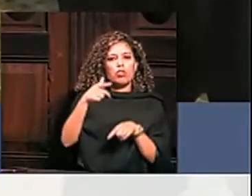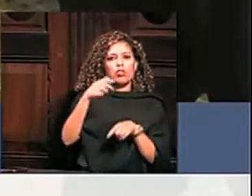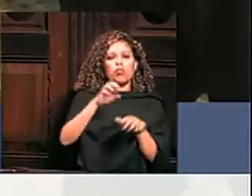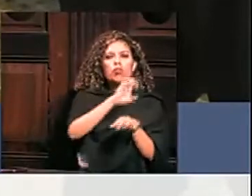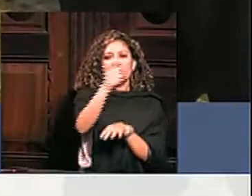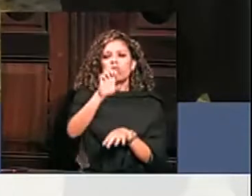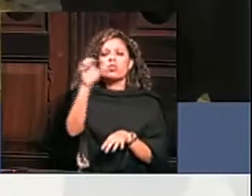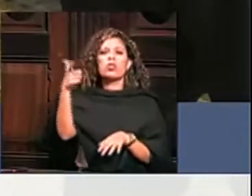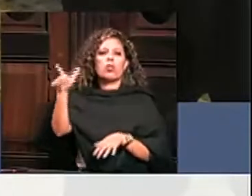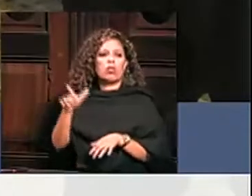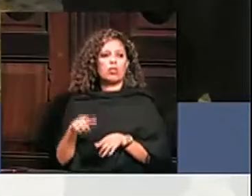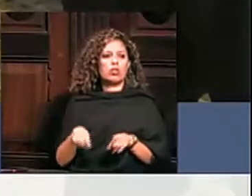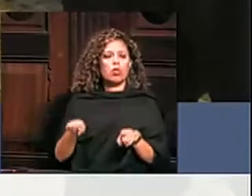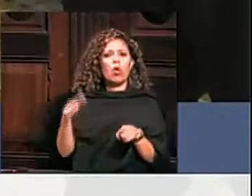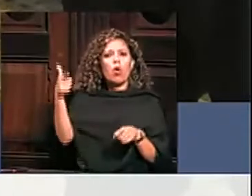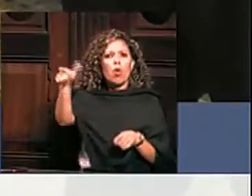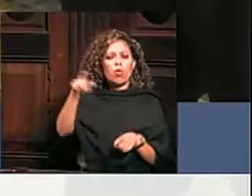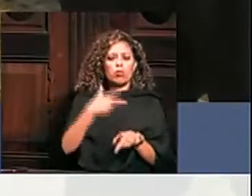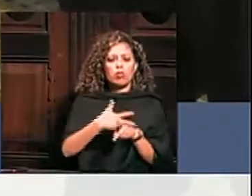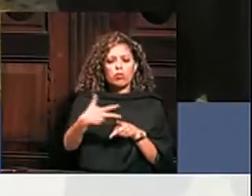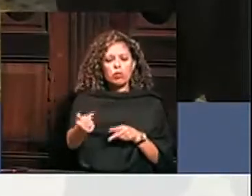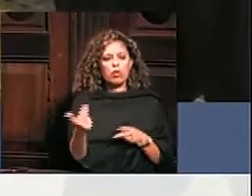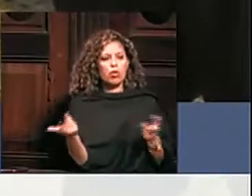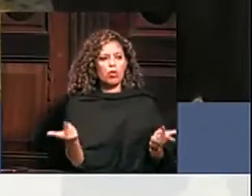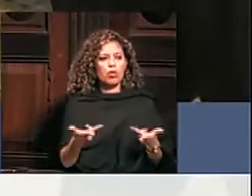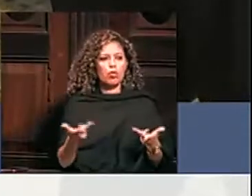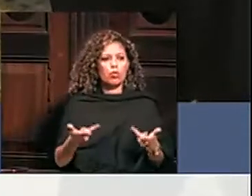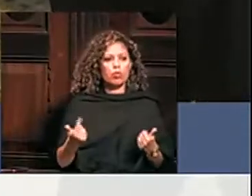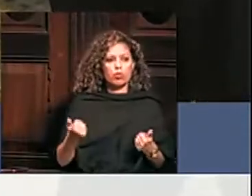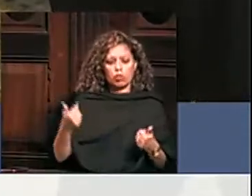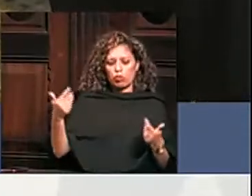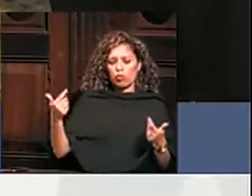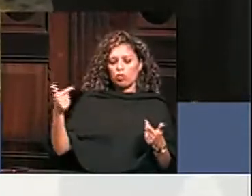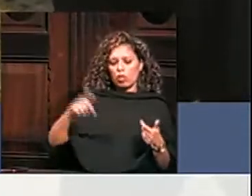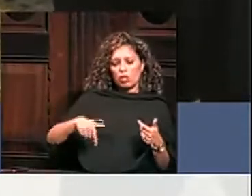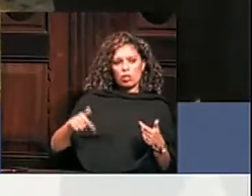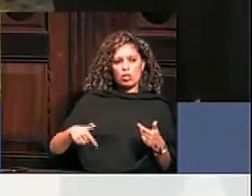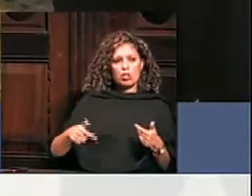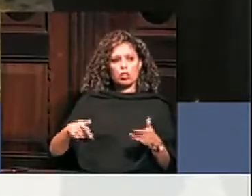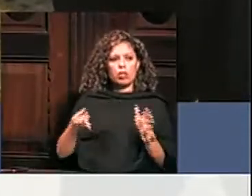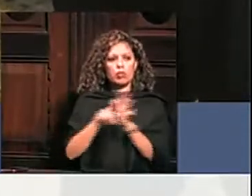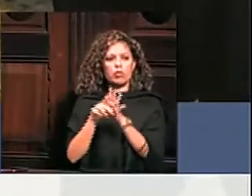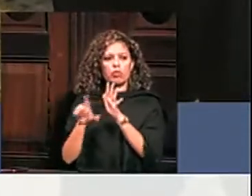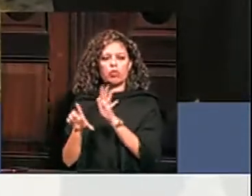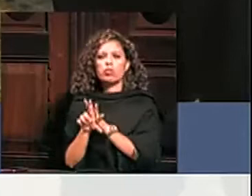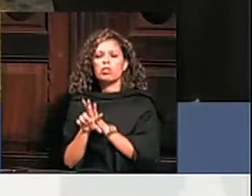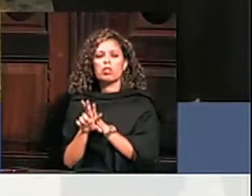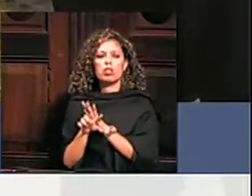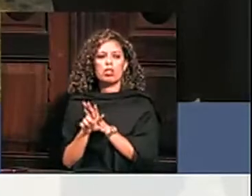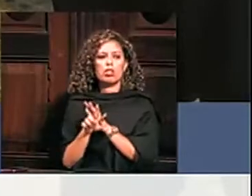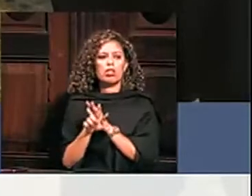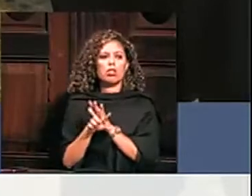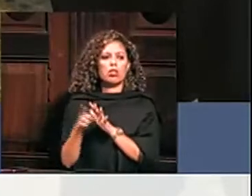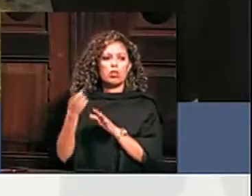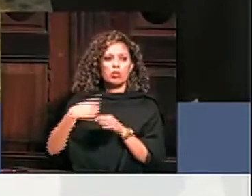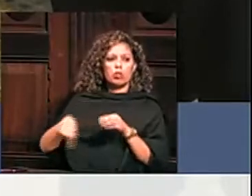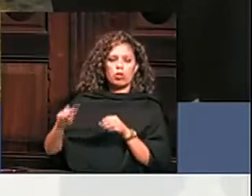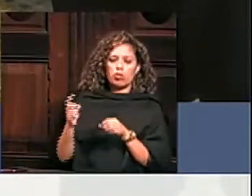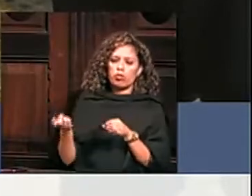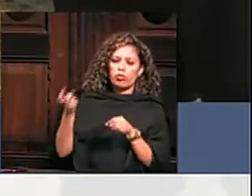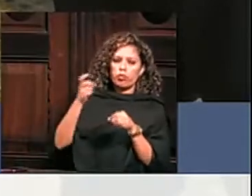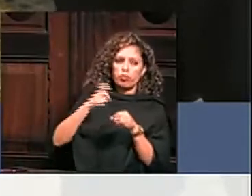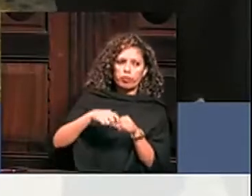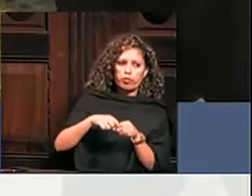vitória. A outra vitória foi inserir nesse projeto de lei e resgatar aqui aquilo que é devido